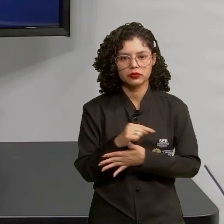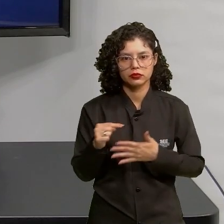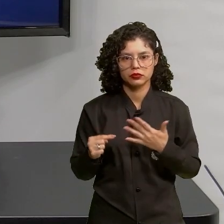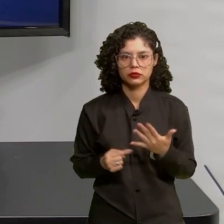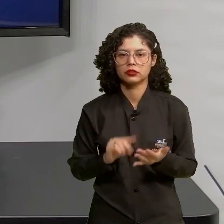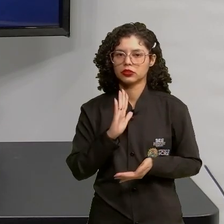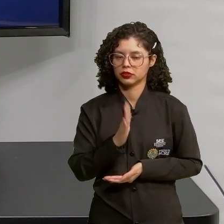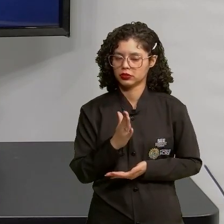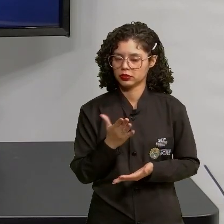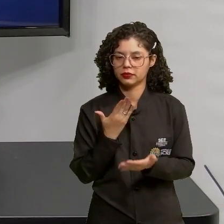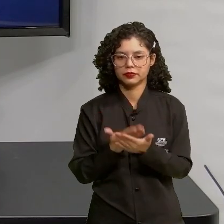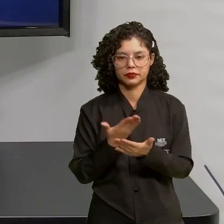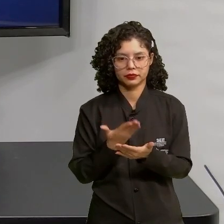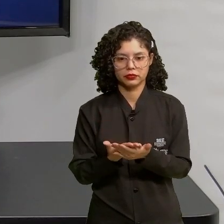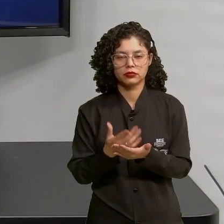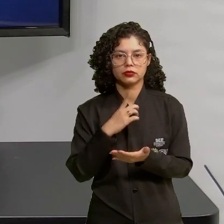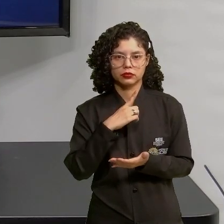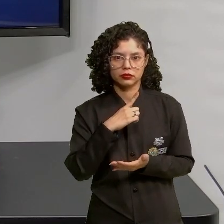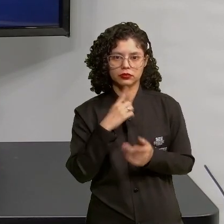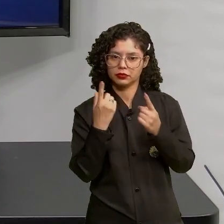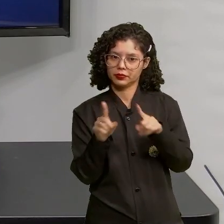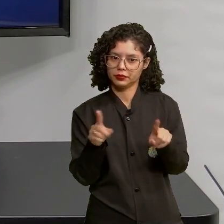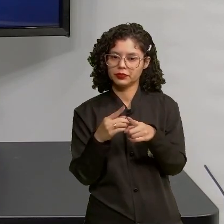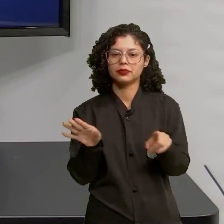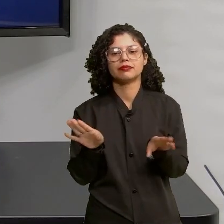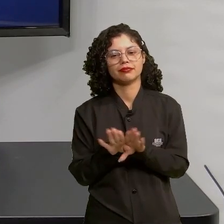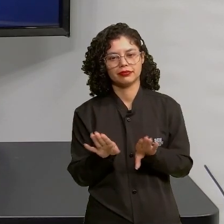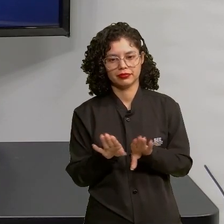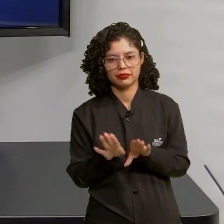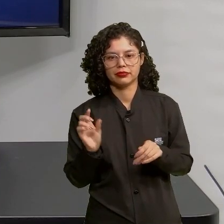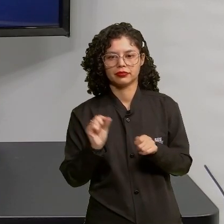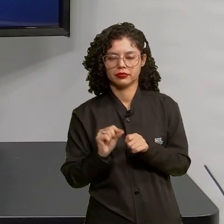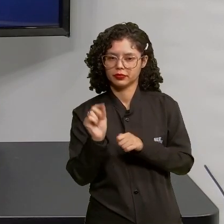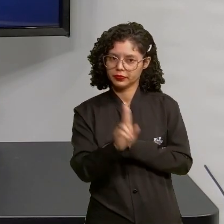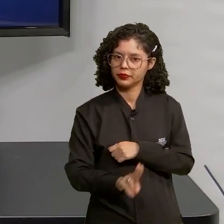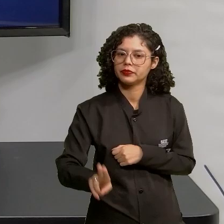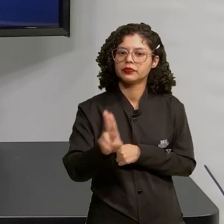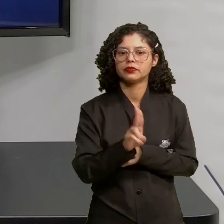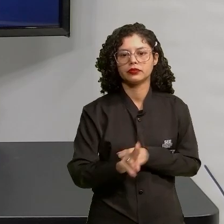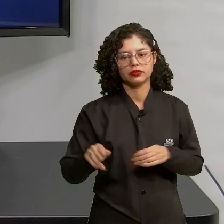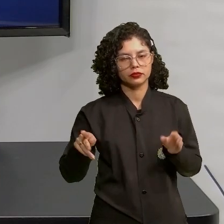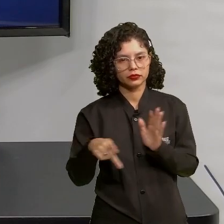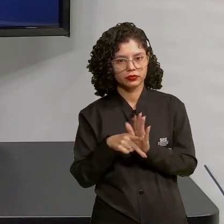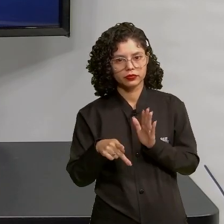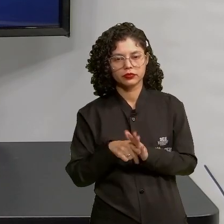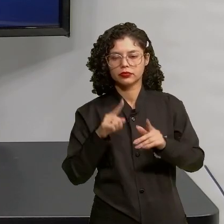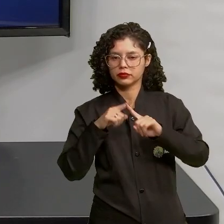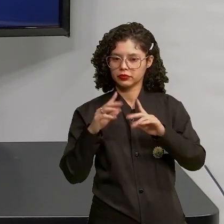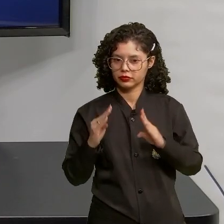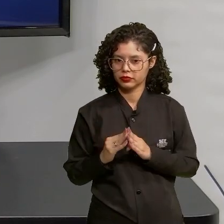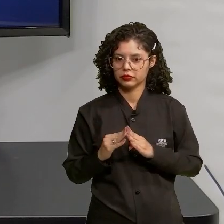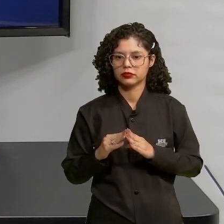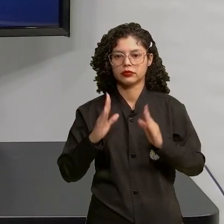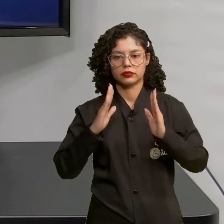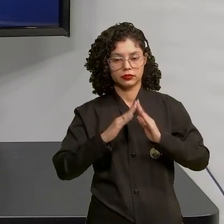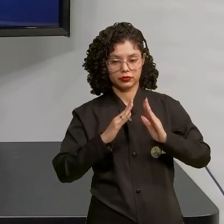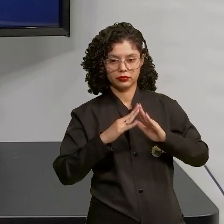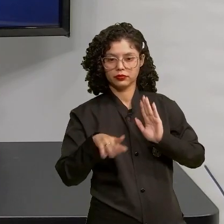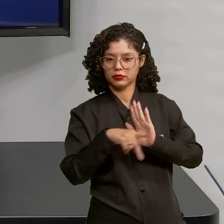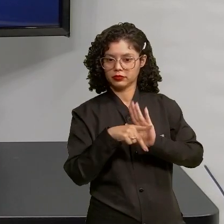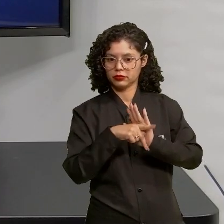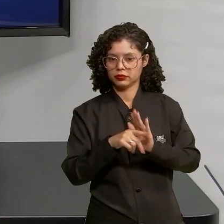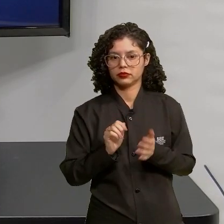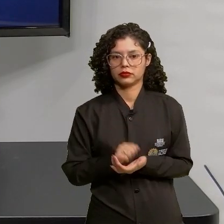instrumentos, já estudou, e tem os músicos que fazem uso desses instrumentos na igreja, em casa mesmo,